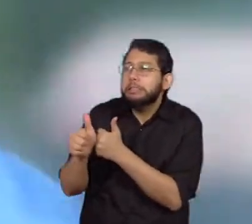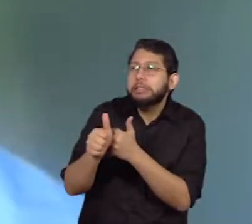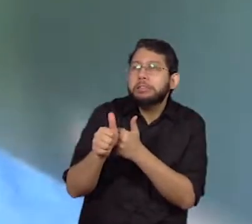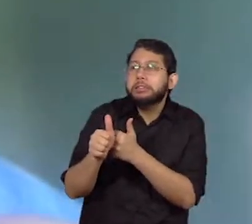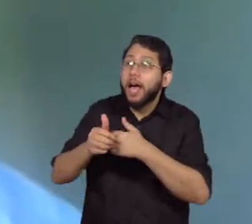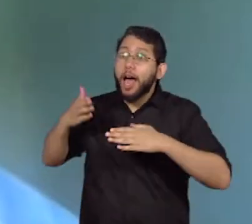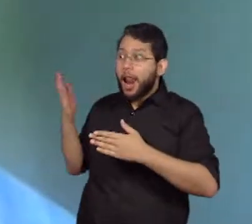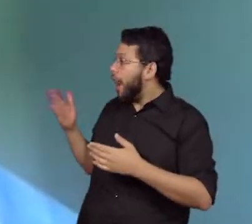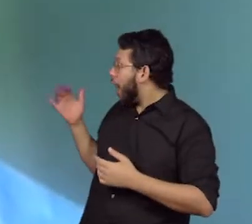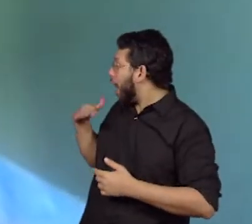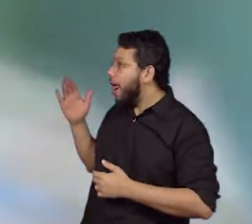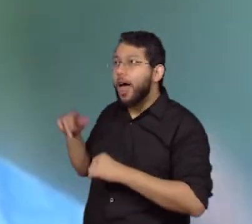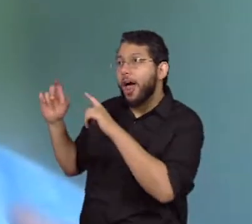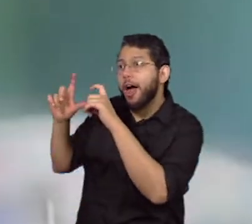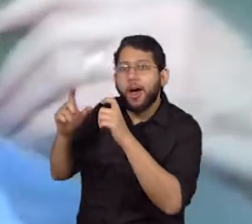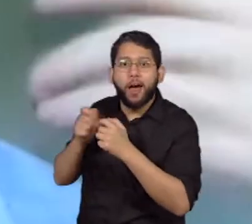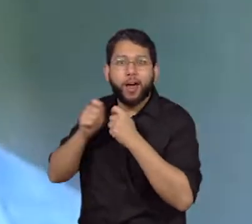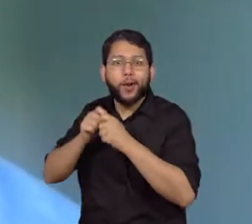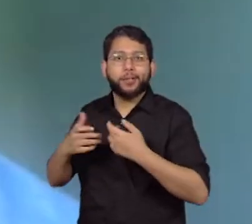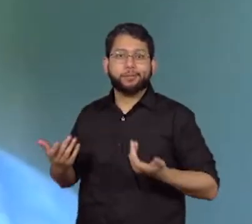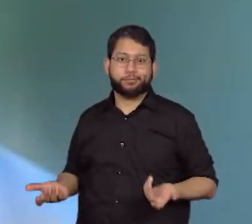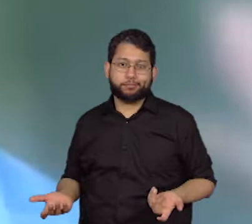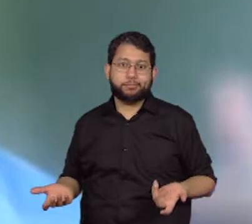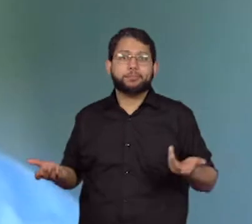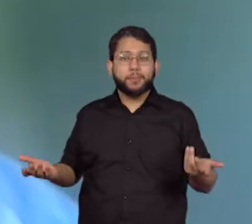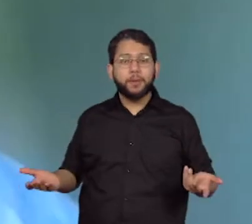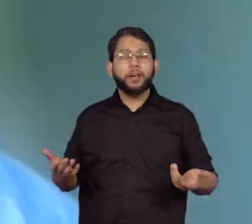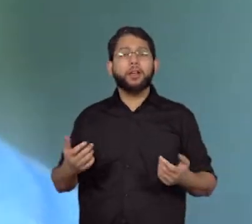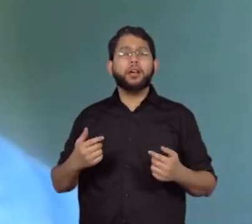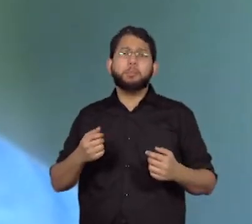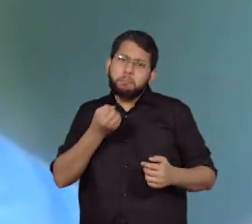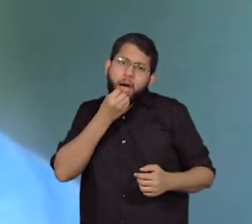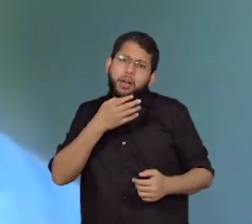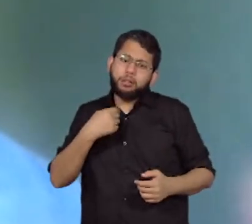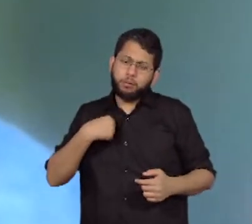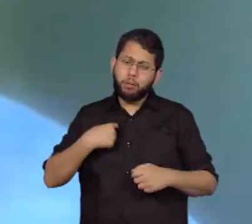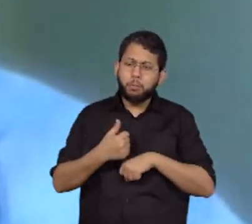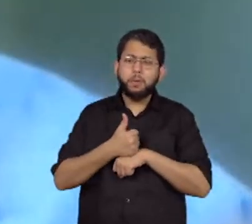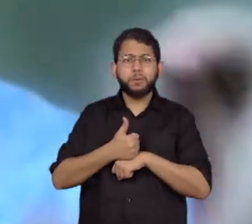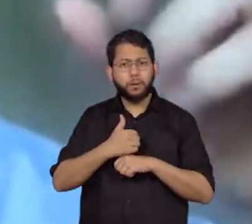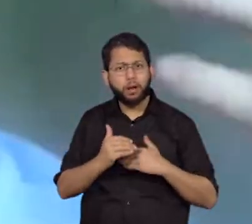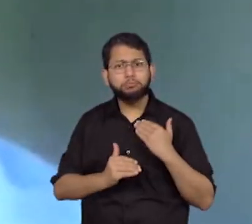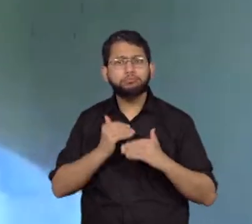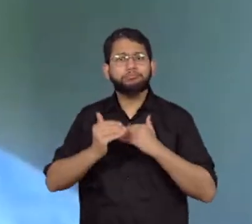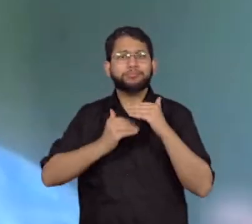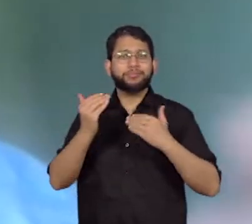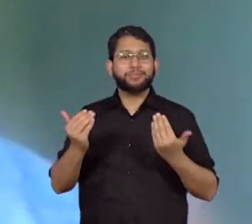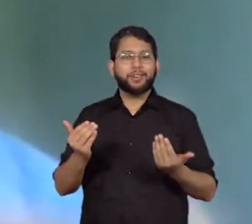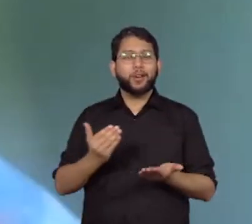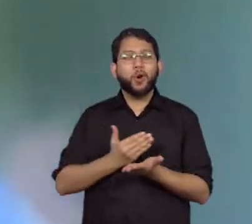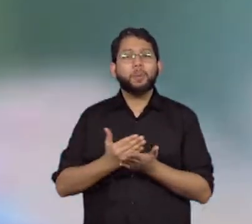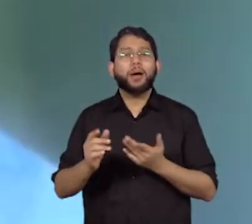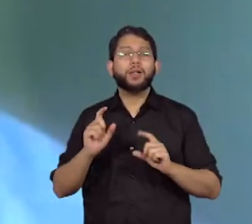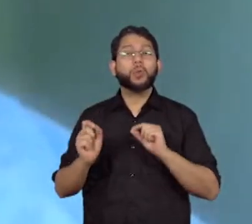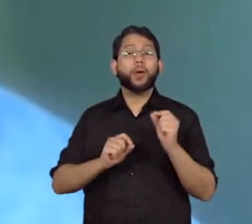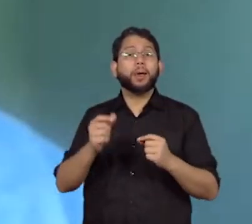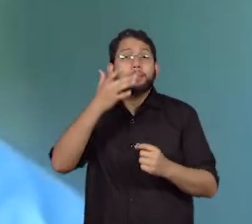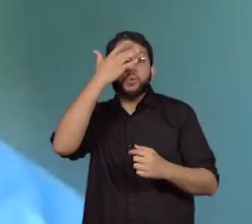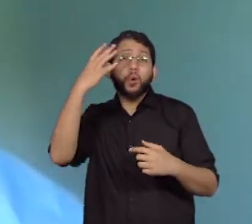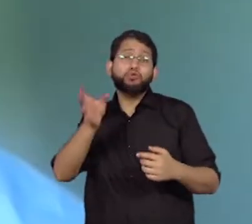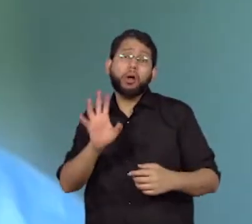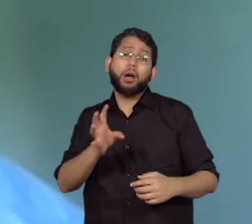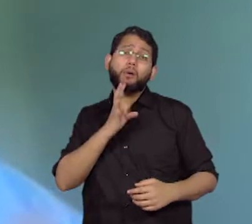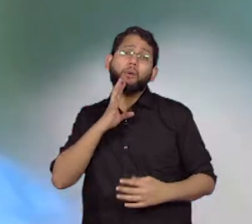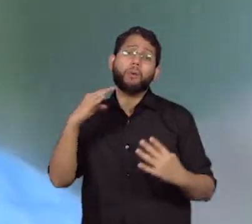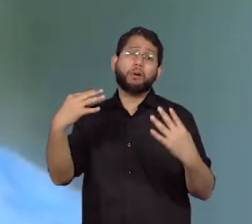mas estava indo bem, dava matéria, eu crescia, tinha oportunidade, assim, crescia a popularidade, né? As pessoas já me